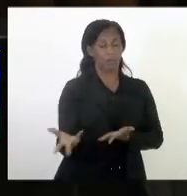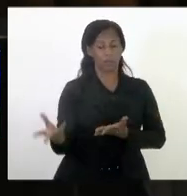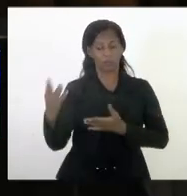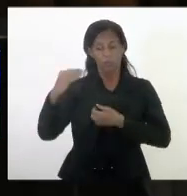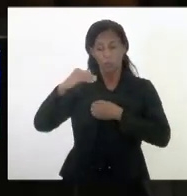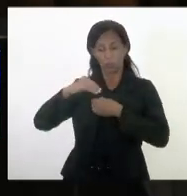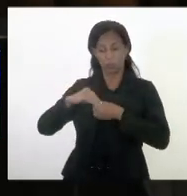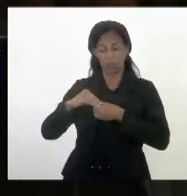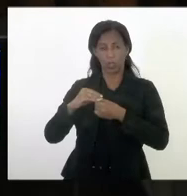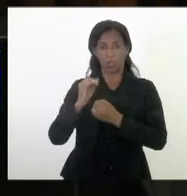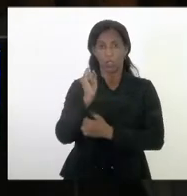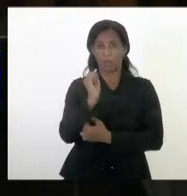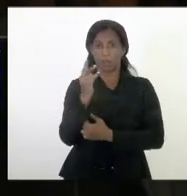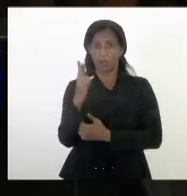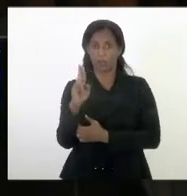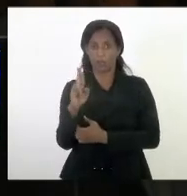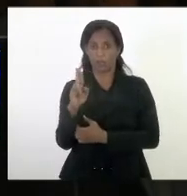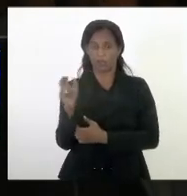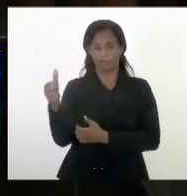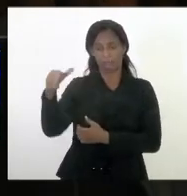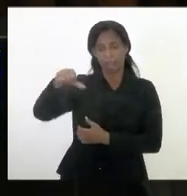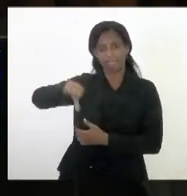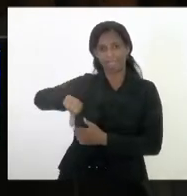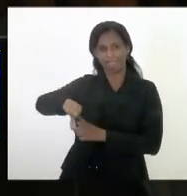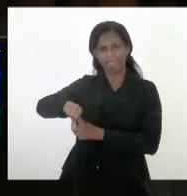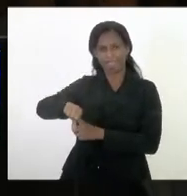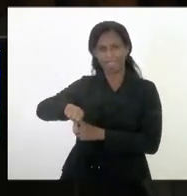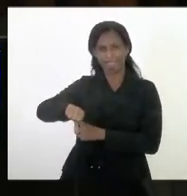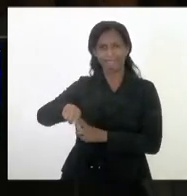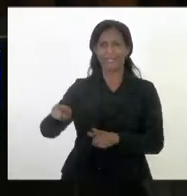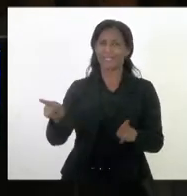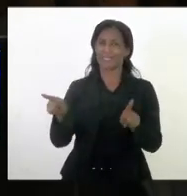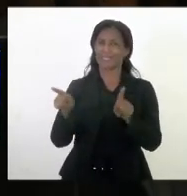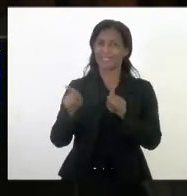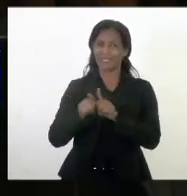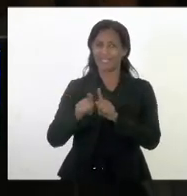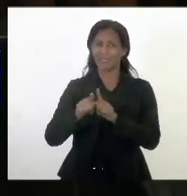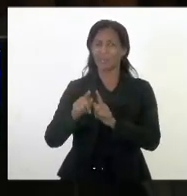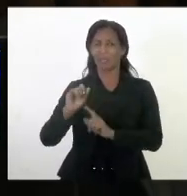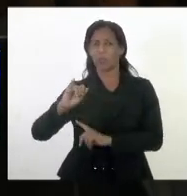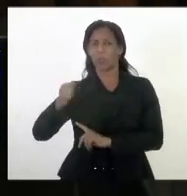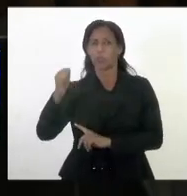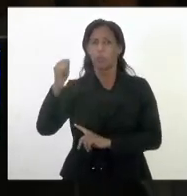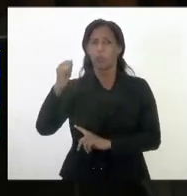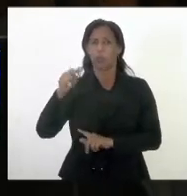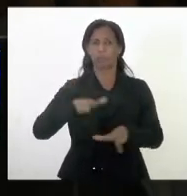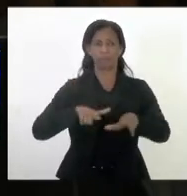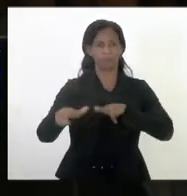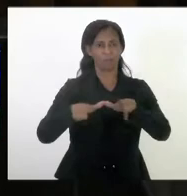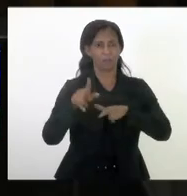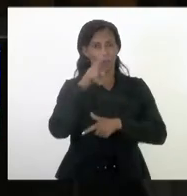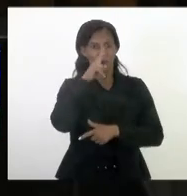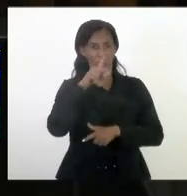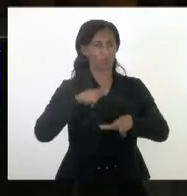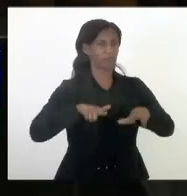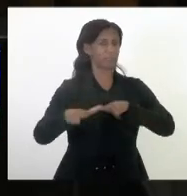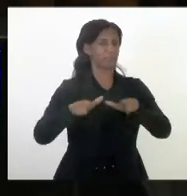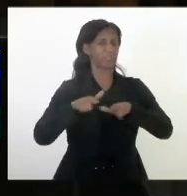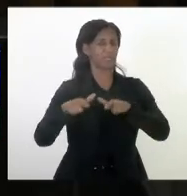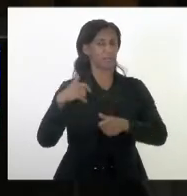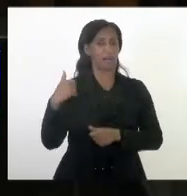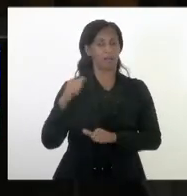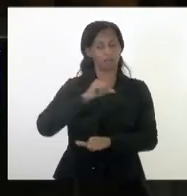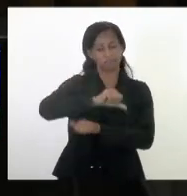o imposto de renda negativo, e também, obviamente, os encargos trabalhistas que tornam a força de trabalho absurdamente